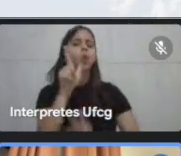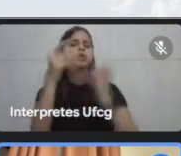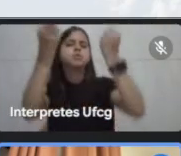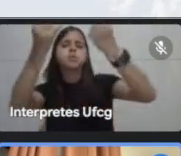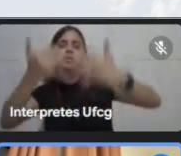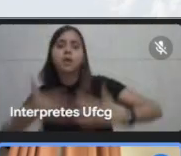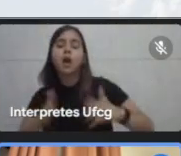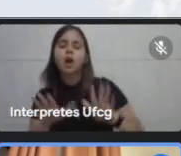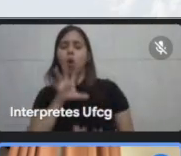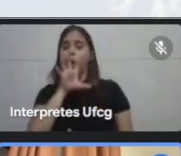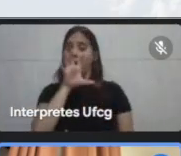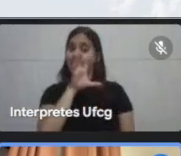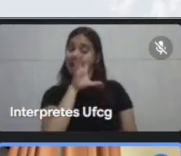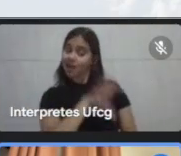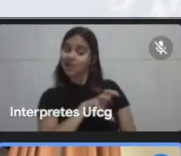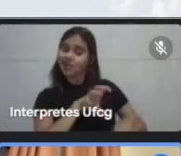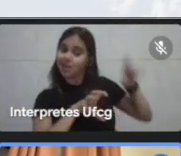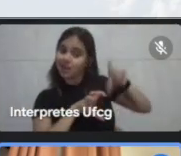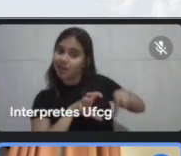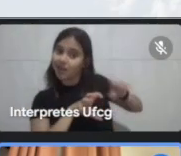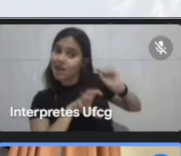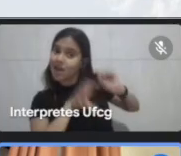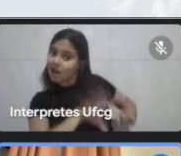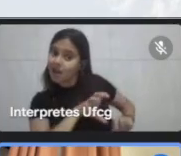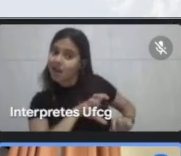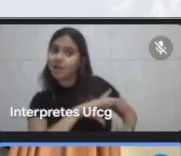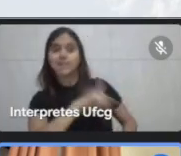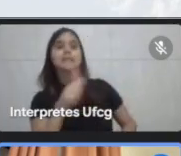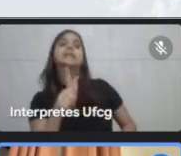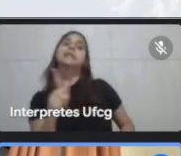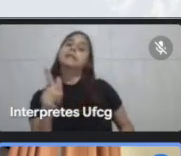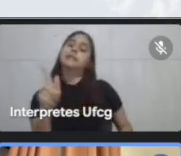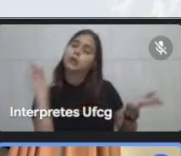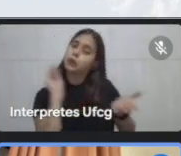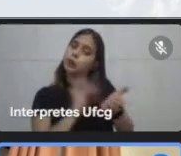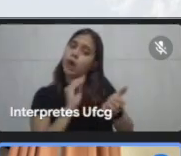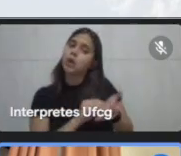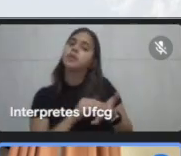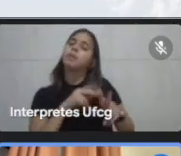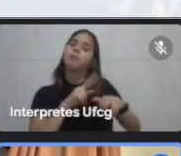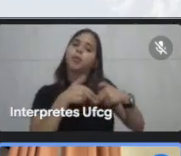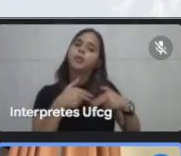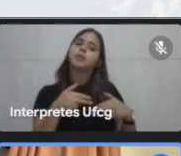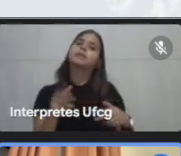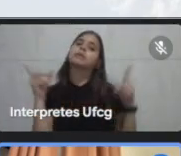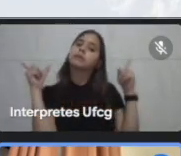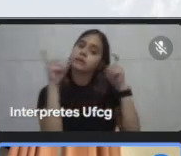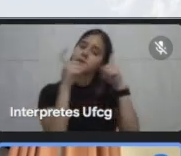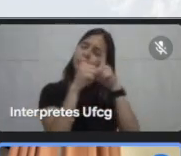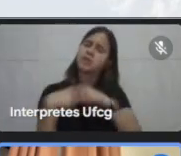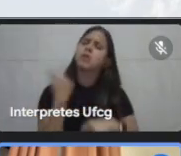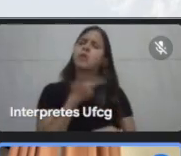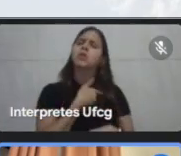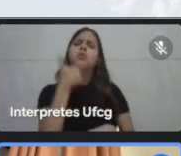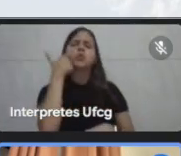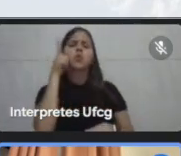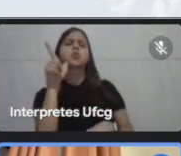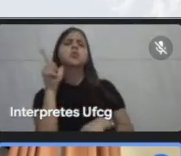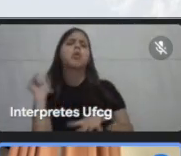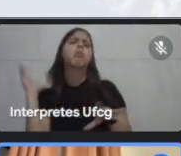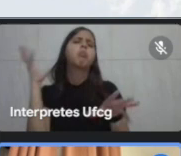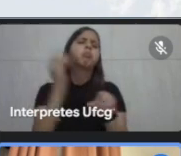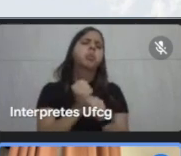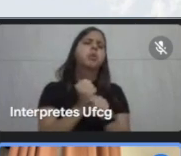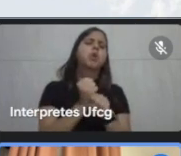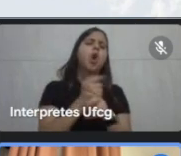aqui a gente acaba carecendo um pouco dessas coisas. Então, dificulta um pouco a nossa formulação de variáveis condizentes com a